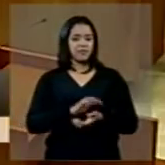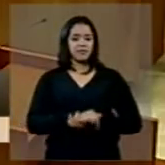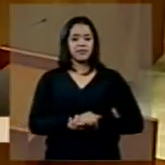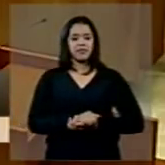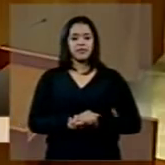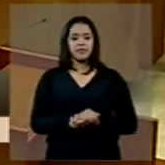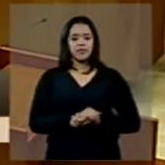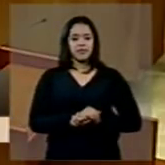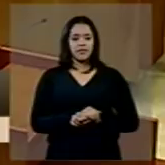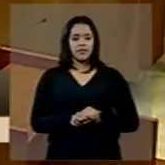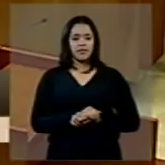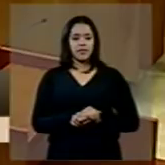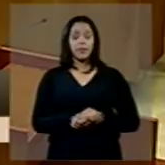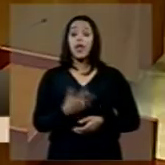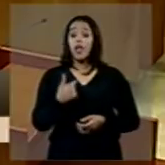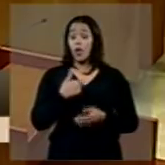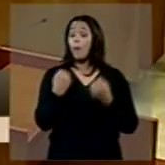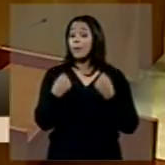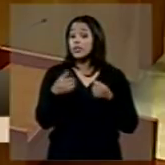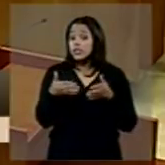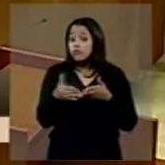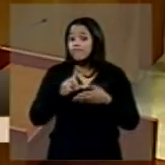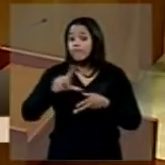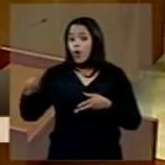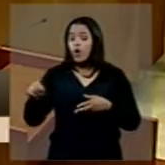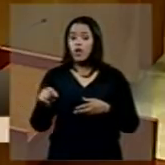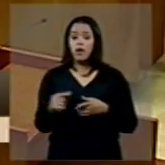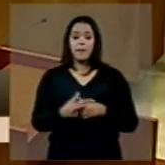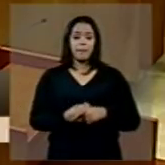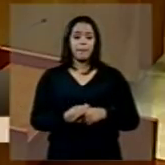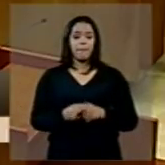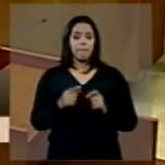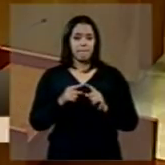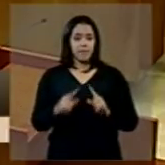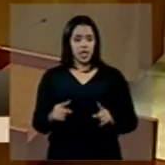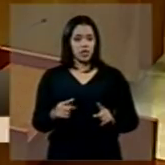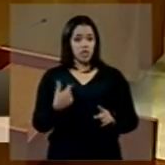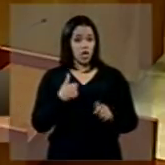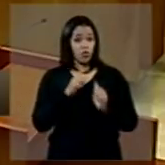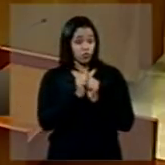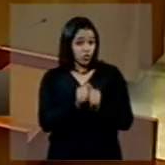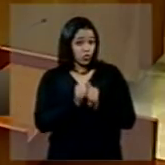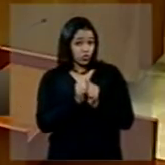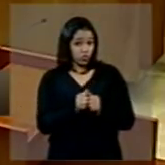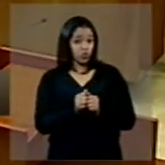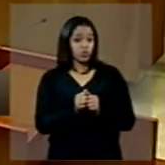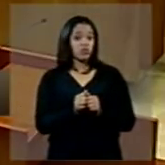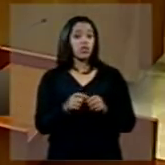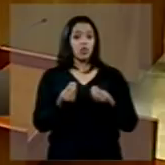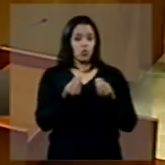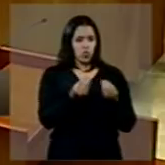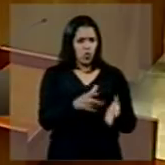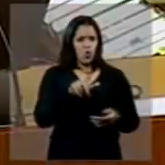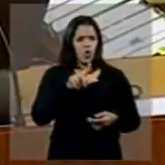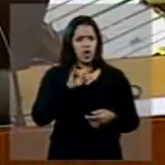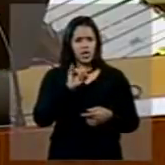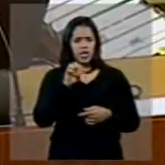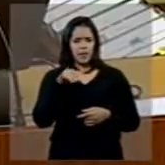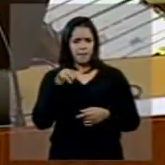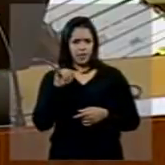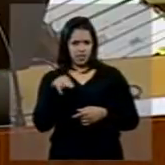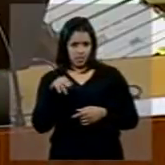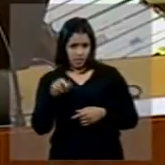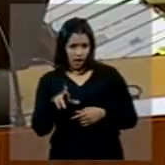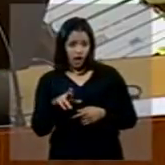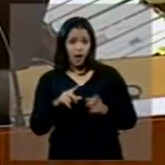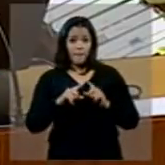eu tenho que me retirar, não. Até peço licença para Vossa Excelência, mas eu até acompanharia, concedo a liminar, mas se for convolada